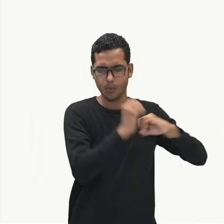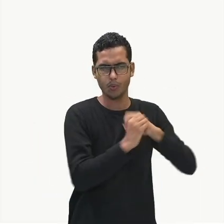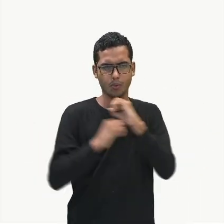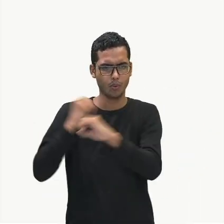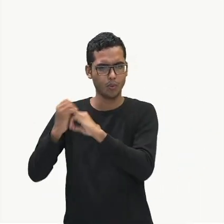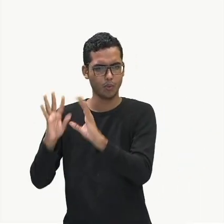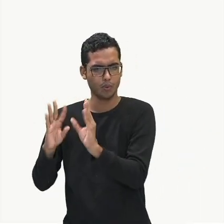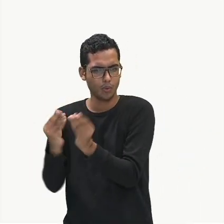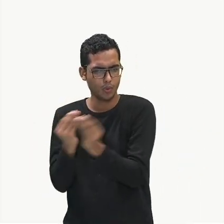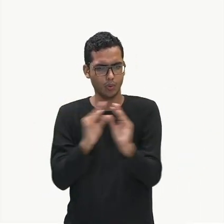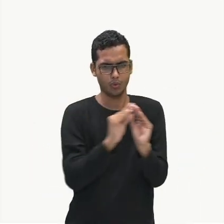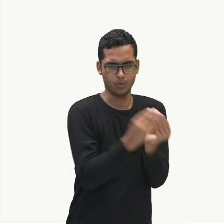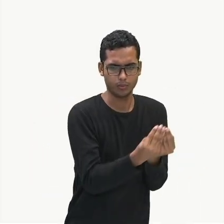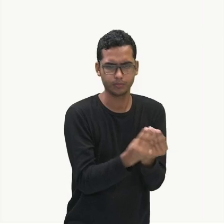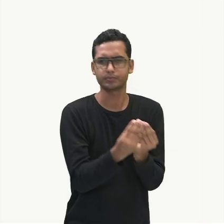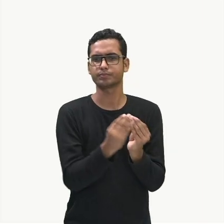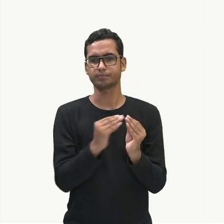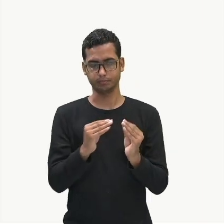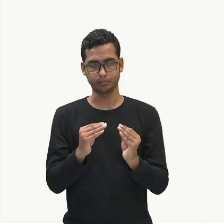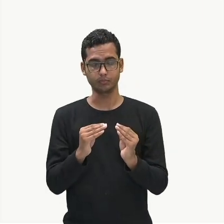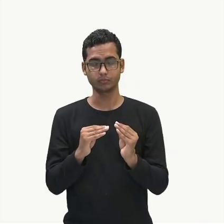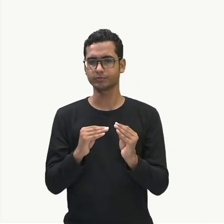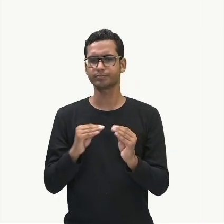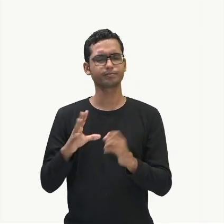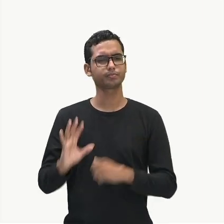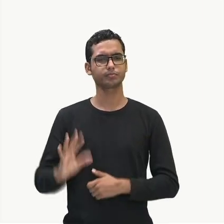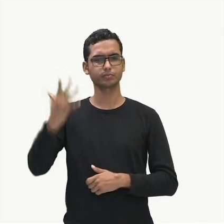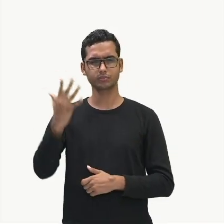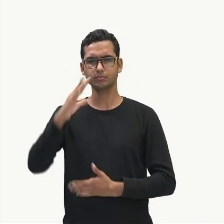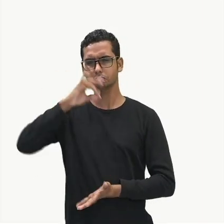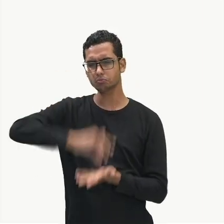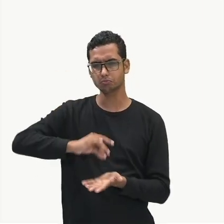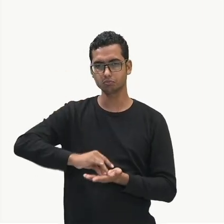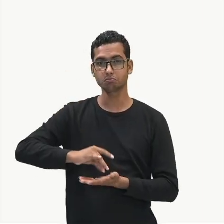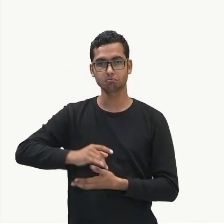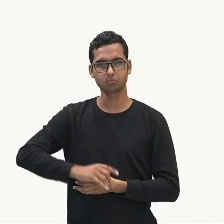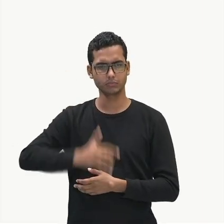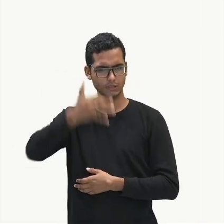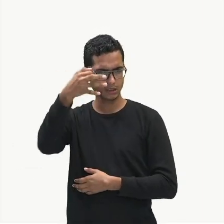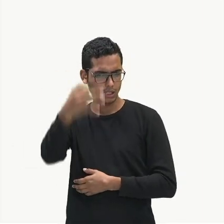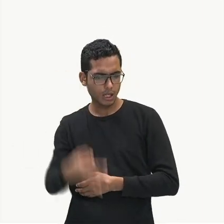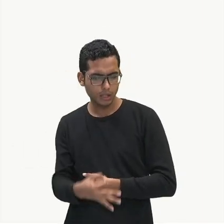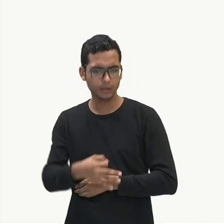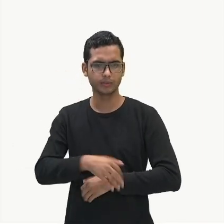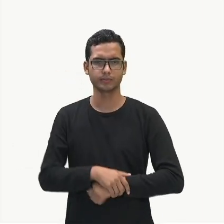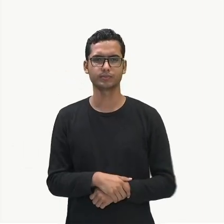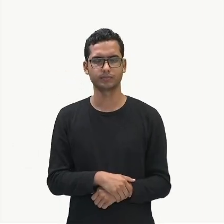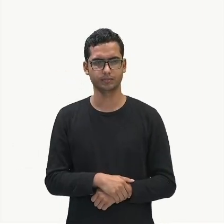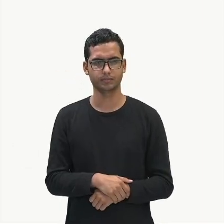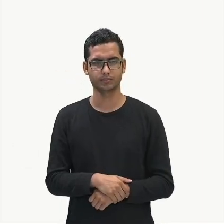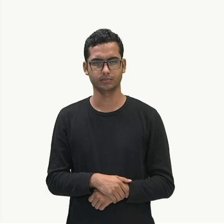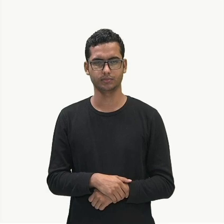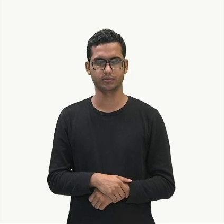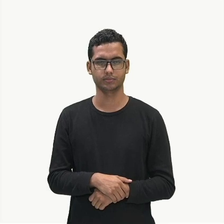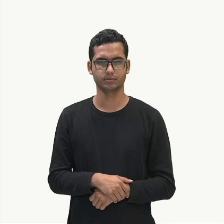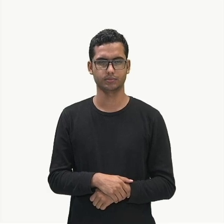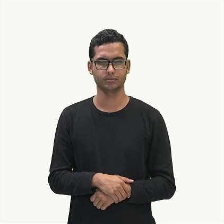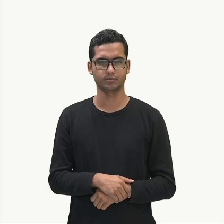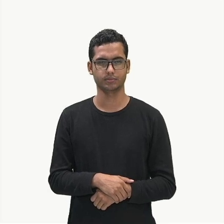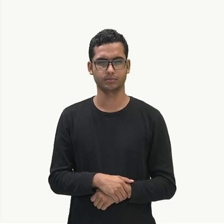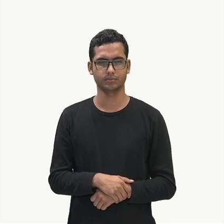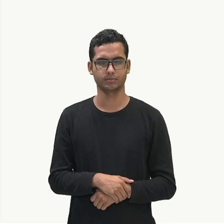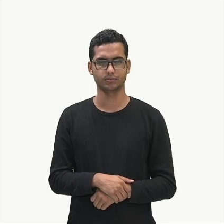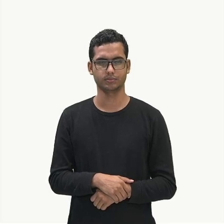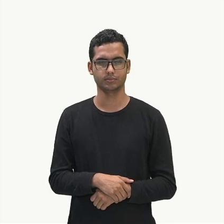né? E o que acontece quando a colisão ela é efetiva? Vai ocorrer uma quebra das